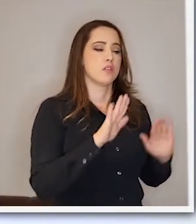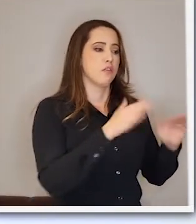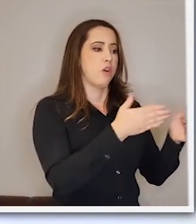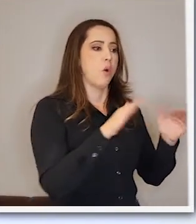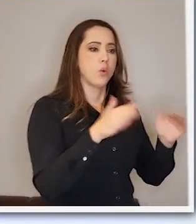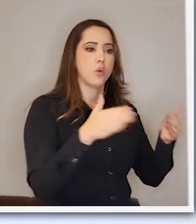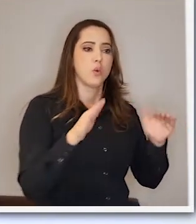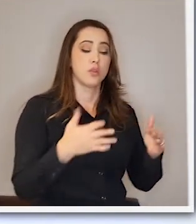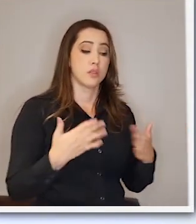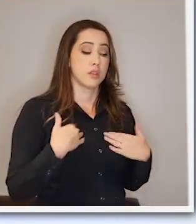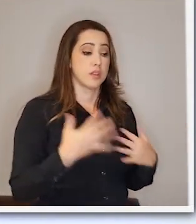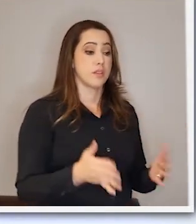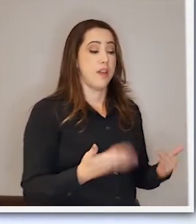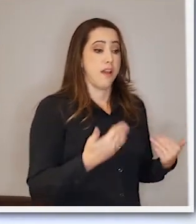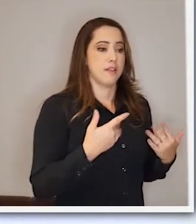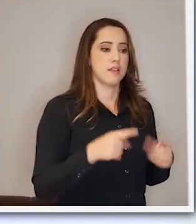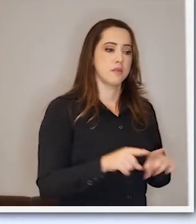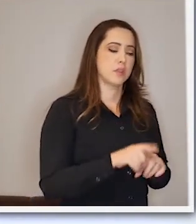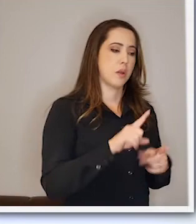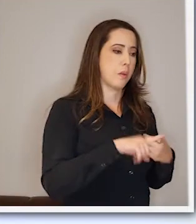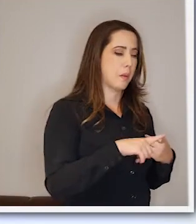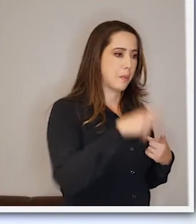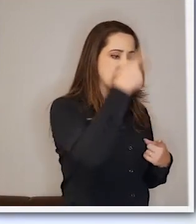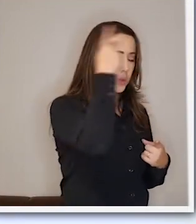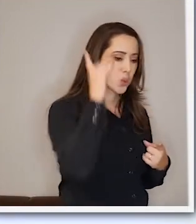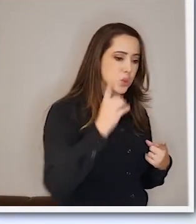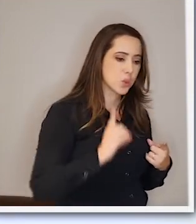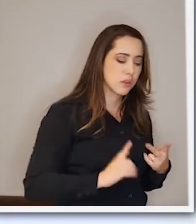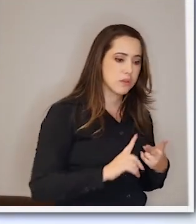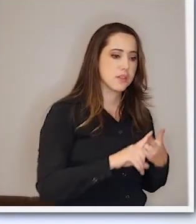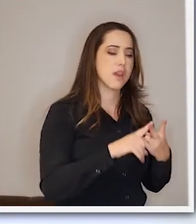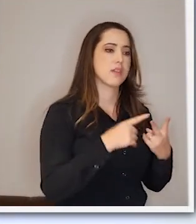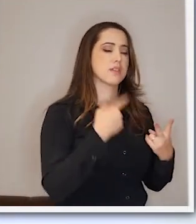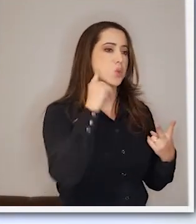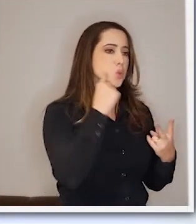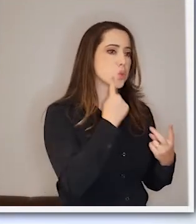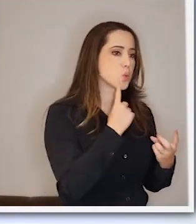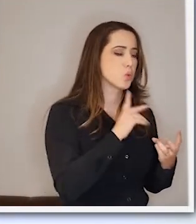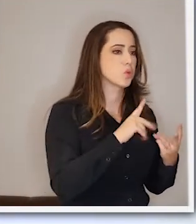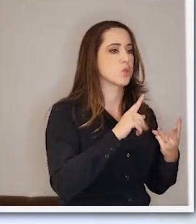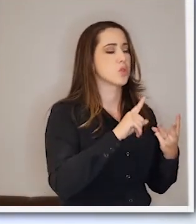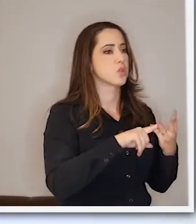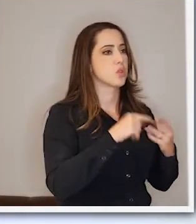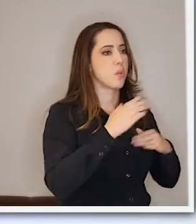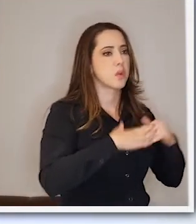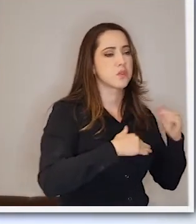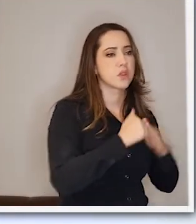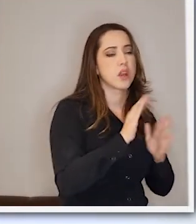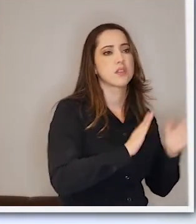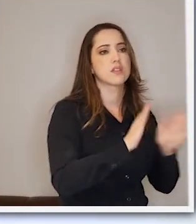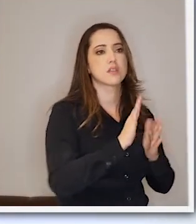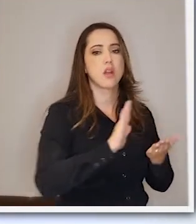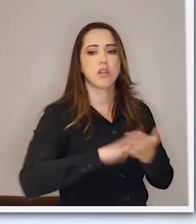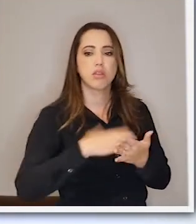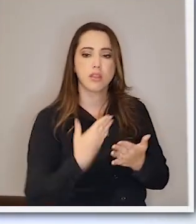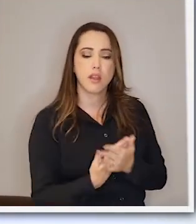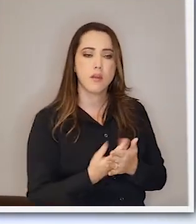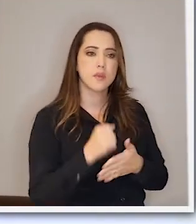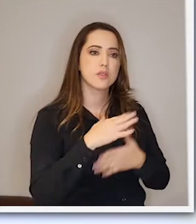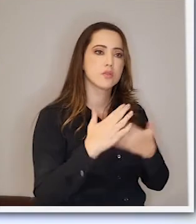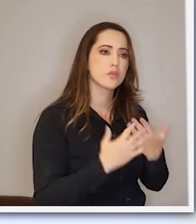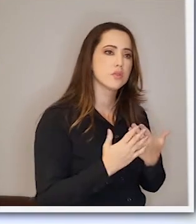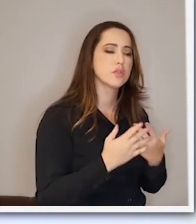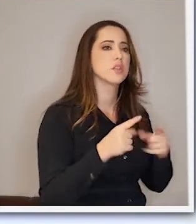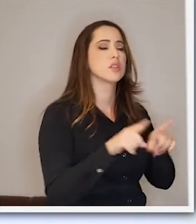Então, esse movimento aconteceu quais foram os públicos que te motivaram? Pessoas com deficiência, pessoas